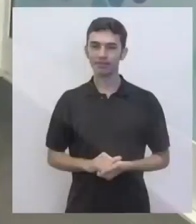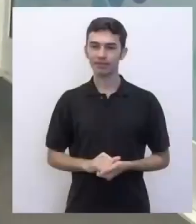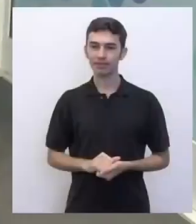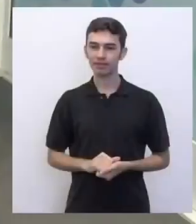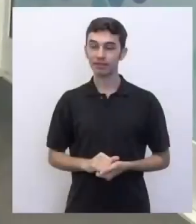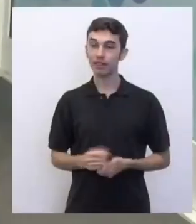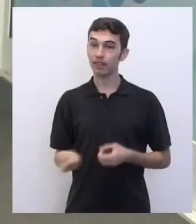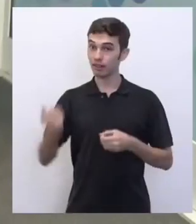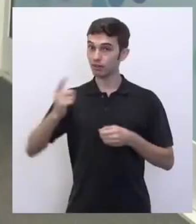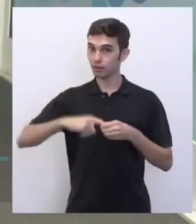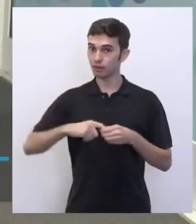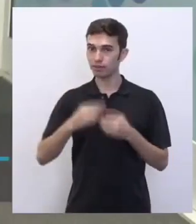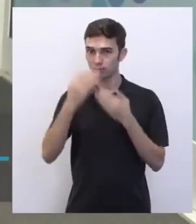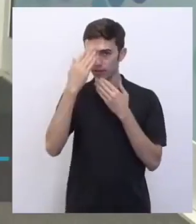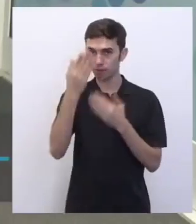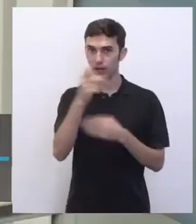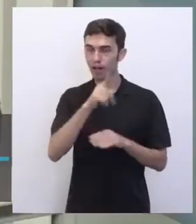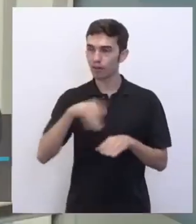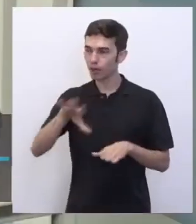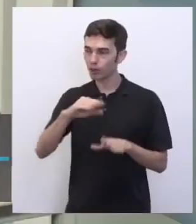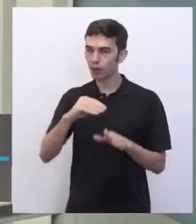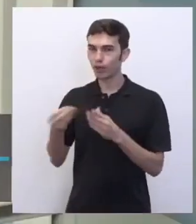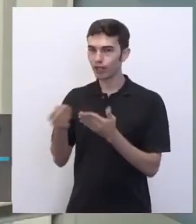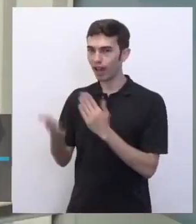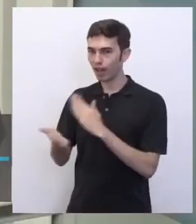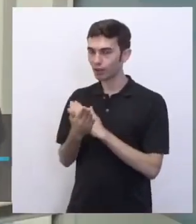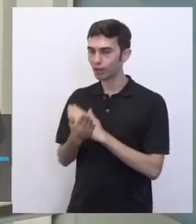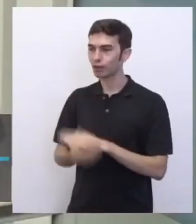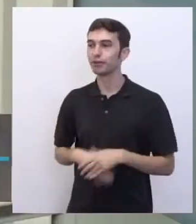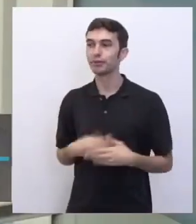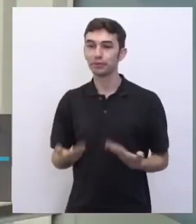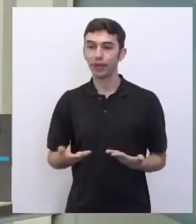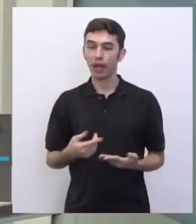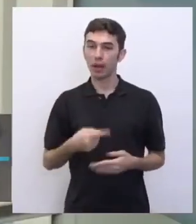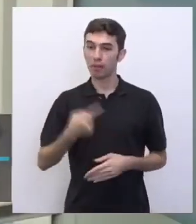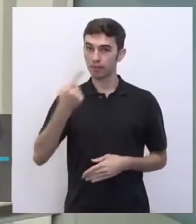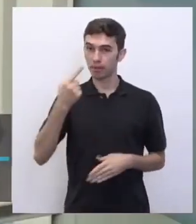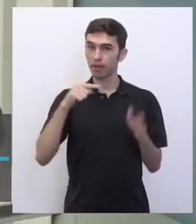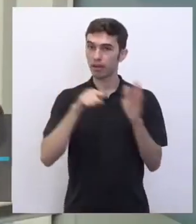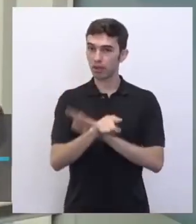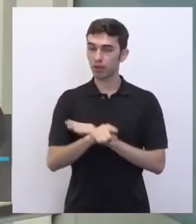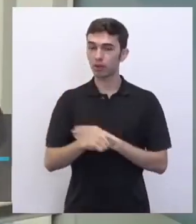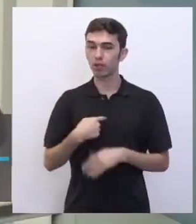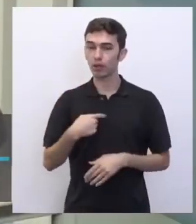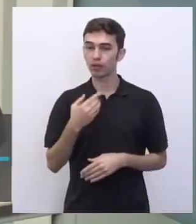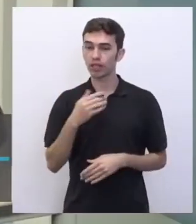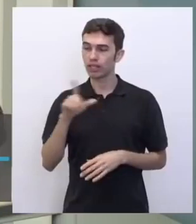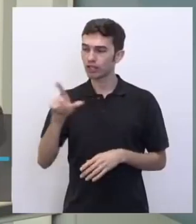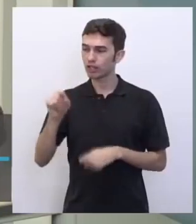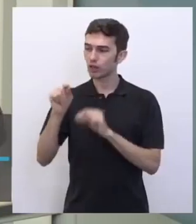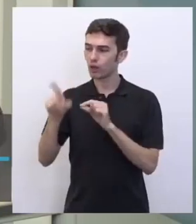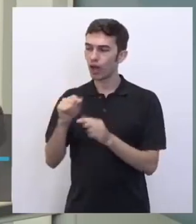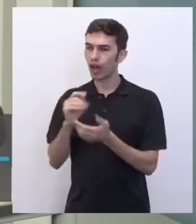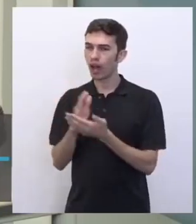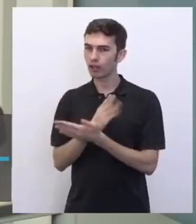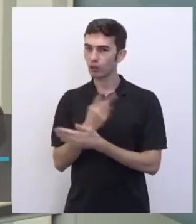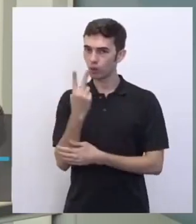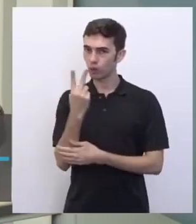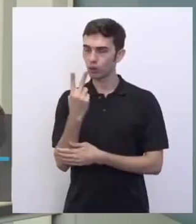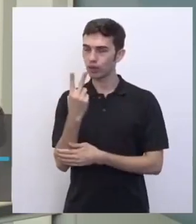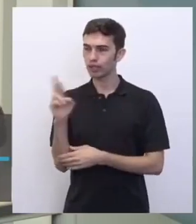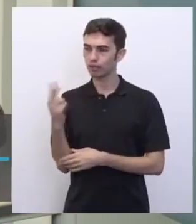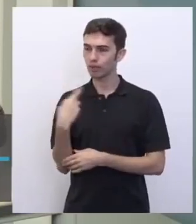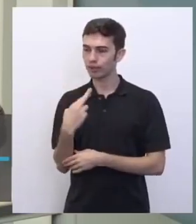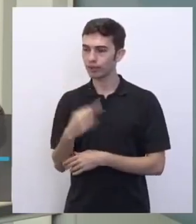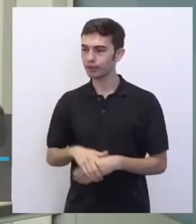Lá voltamos, muito obrigada por todas as contribuições. Para a primeira questão, professora Milene, gostaria de destacar duas